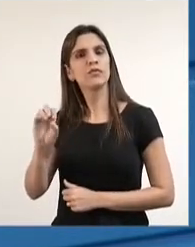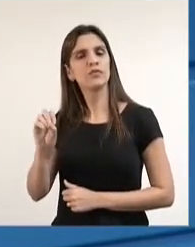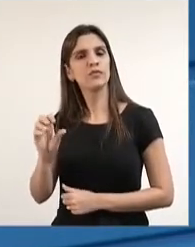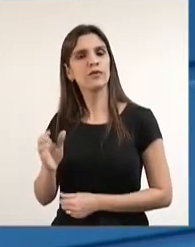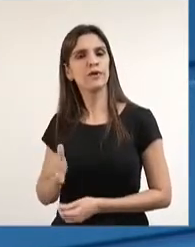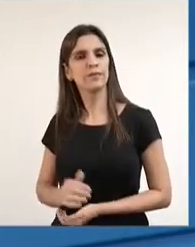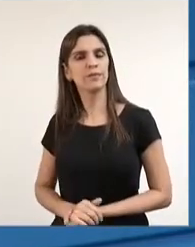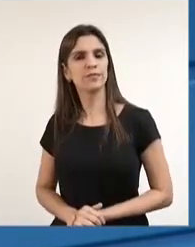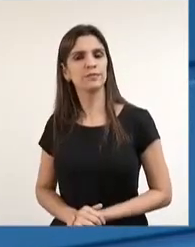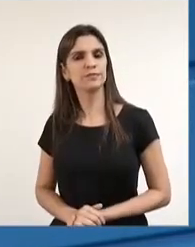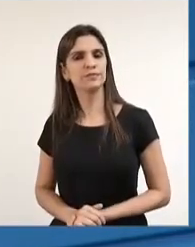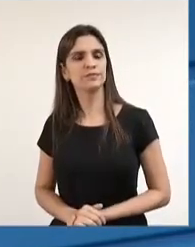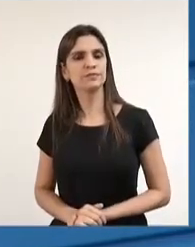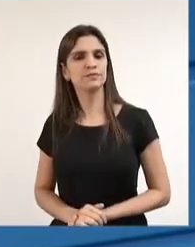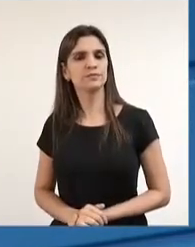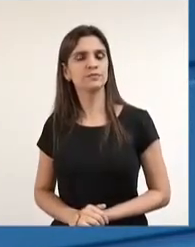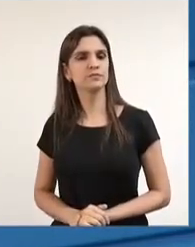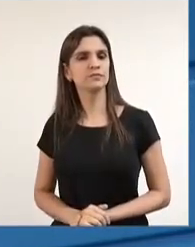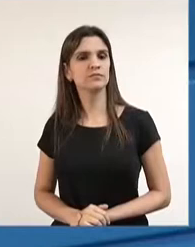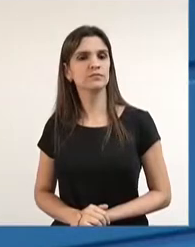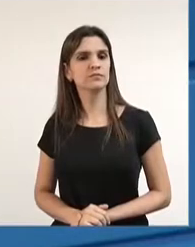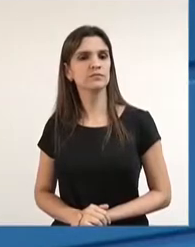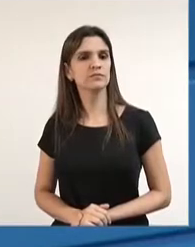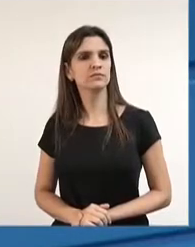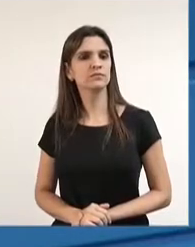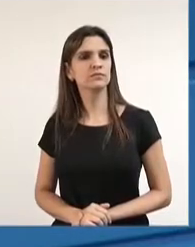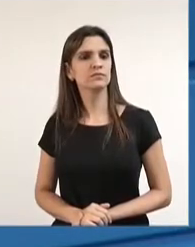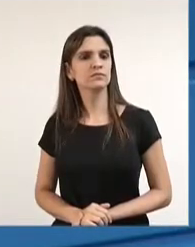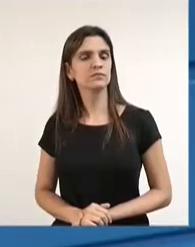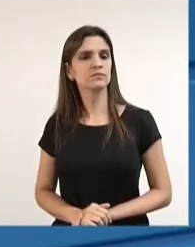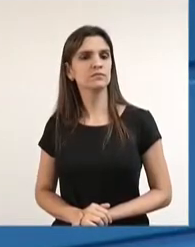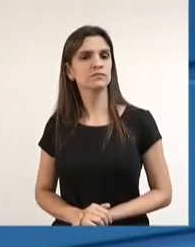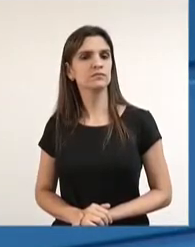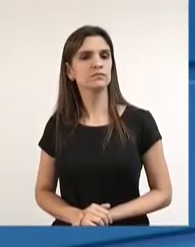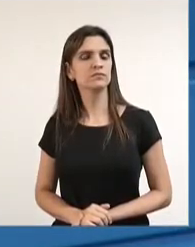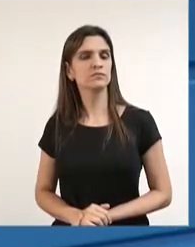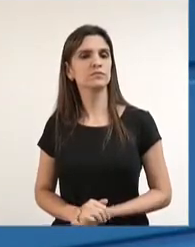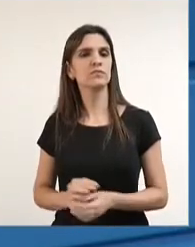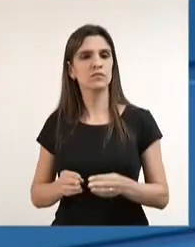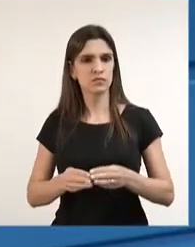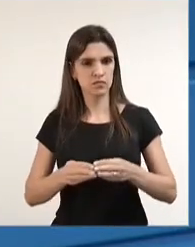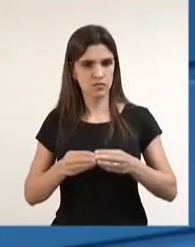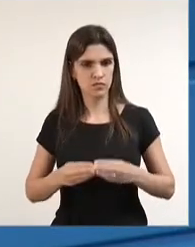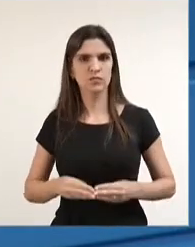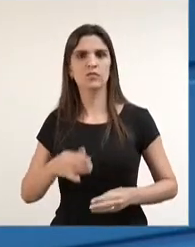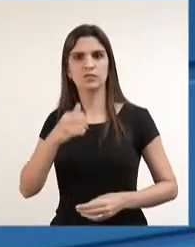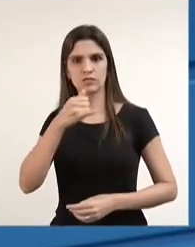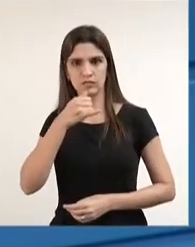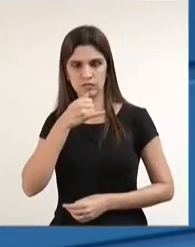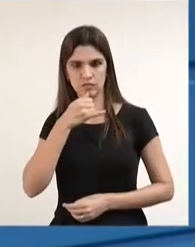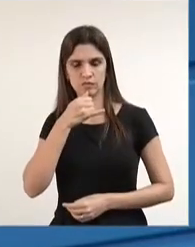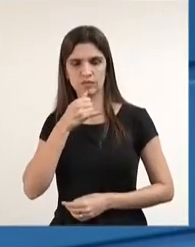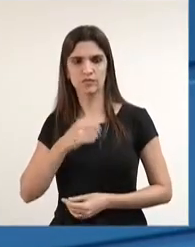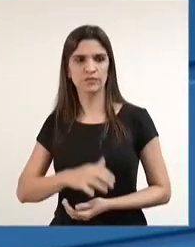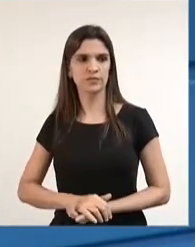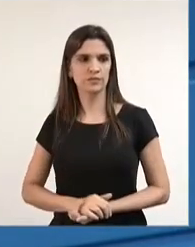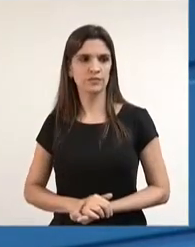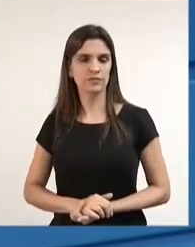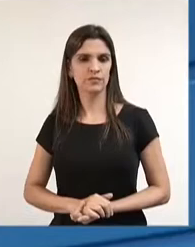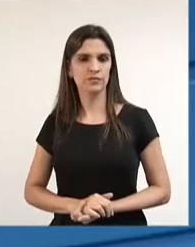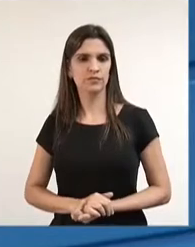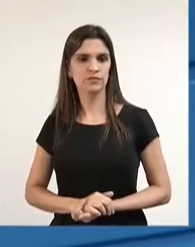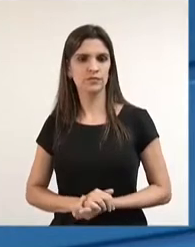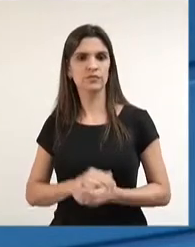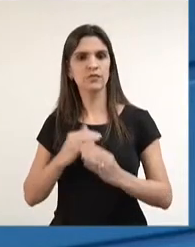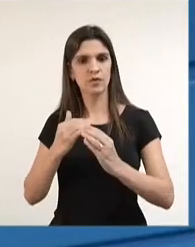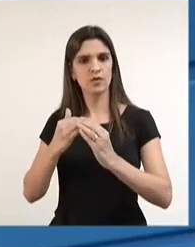do corrente ano. Sim, senhor, senhor presidente. Moção de pesar. Requeiro à mesa, diretor, na forma do regimento interno, que seja